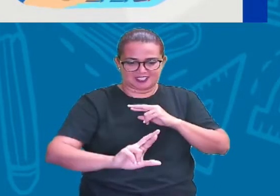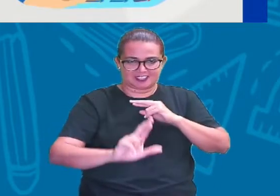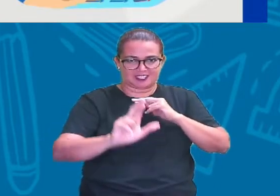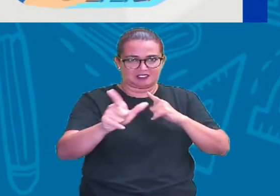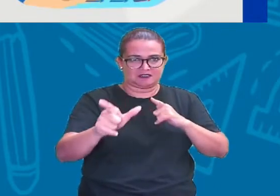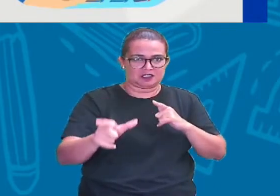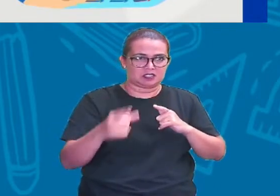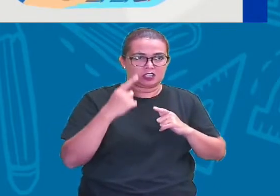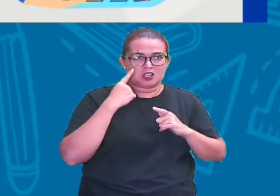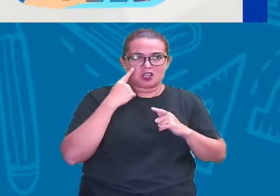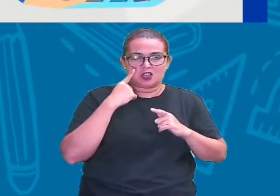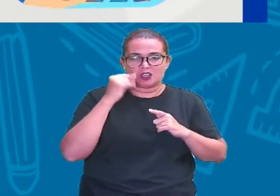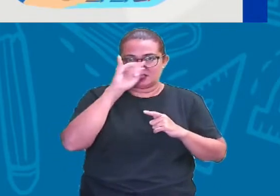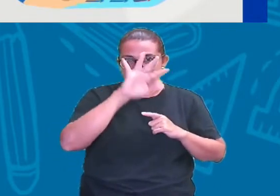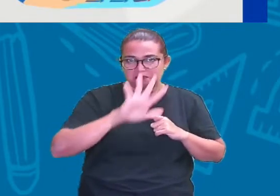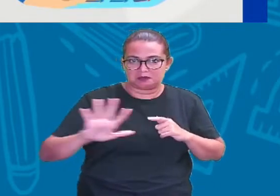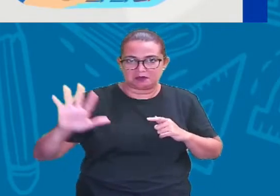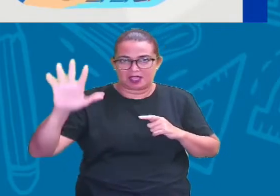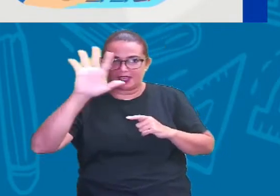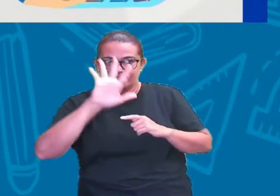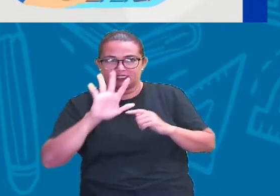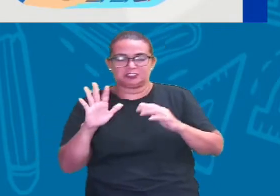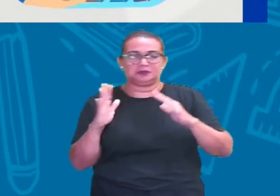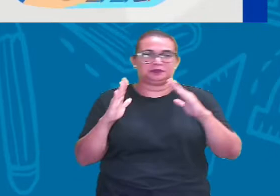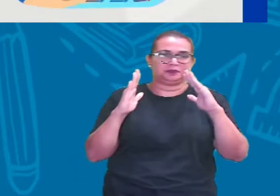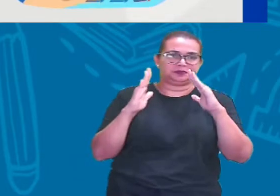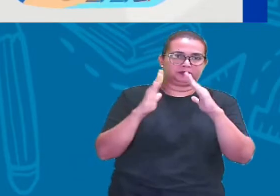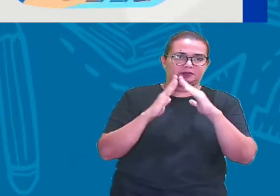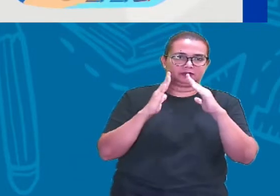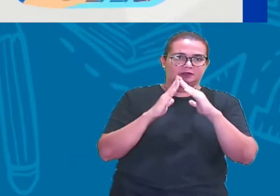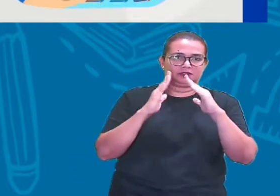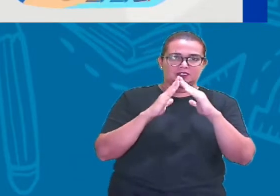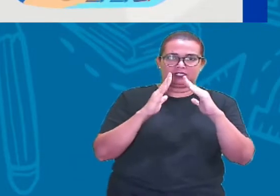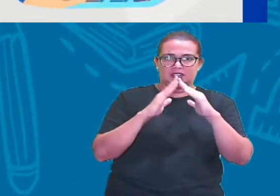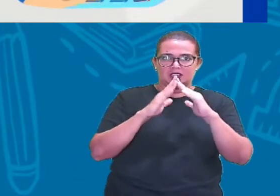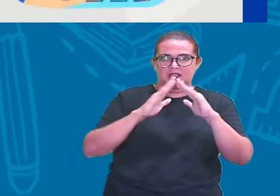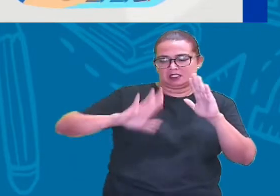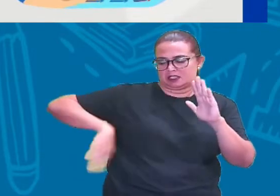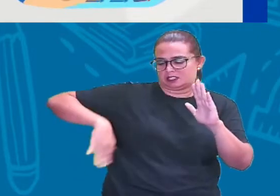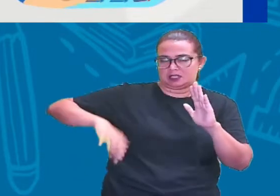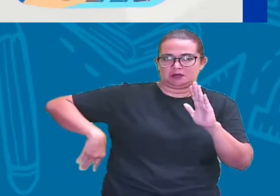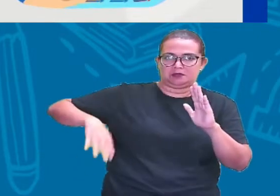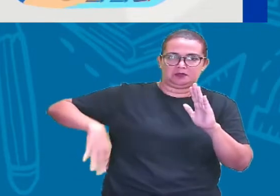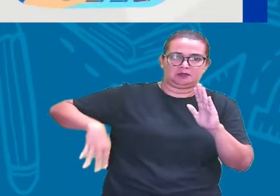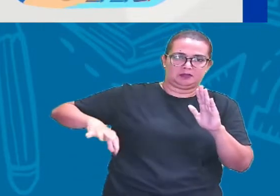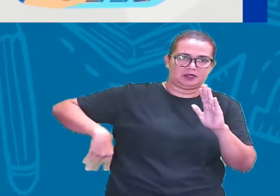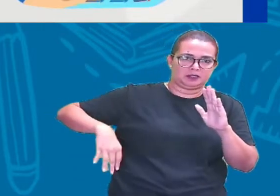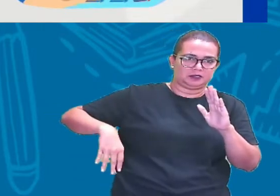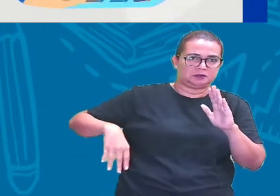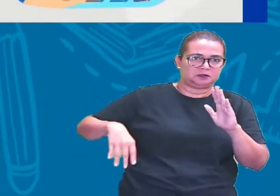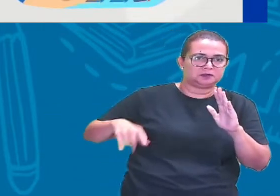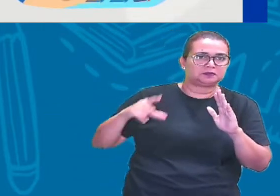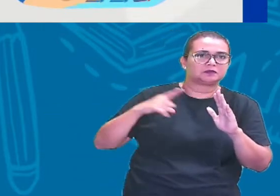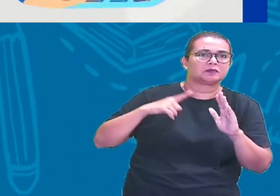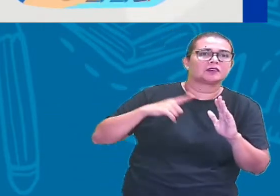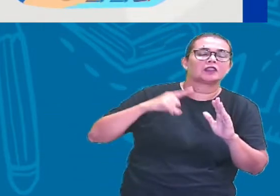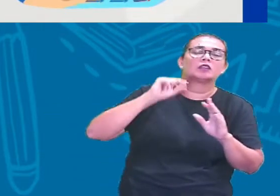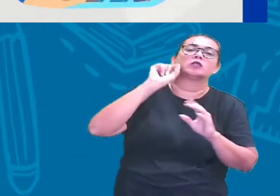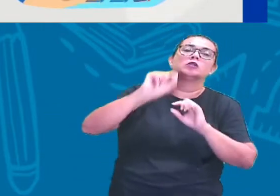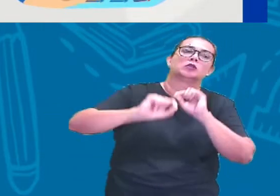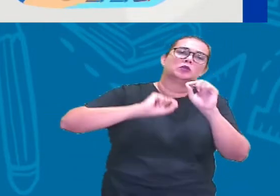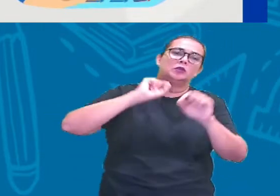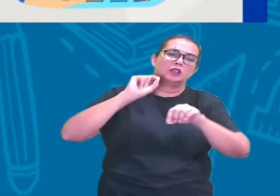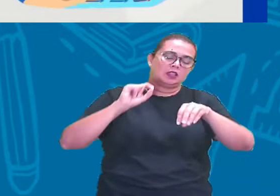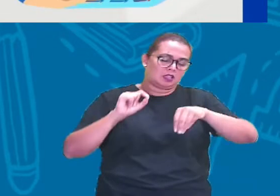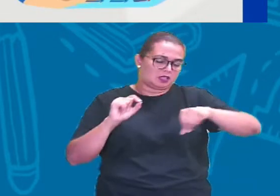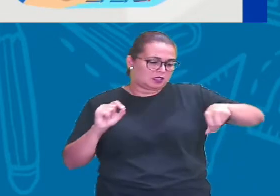olha para essa casa no dia aqui, tá na praia, beleza? O que acontece aí, pessoal? Tanto a areia